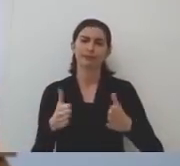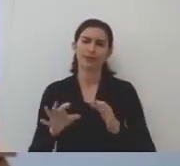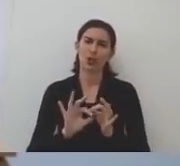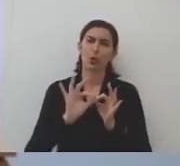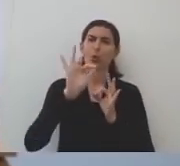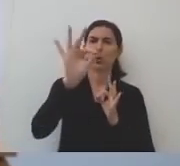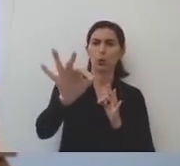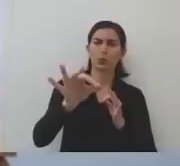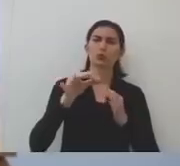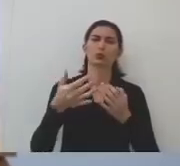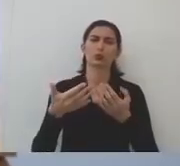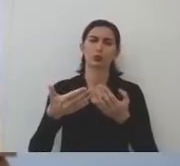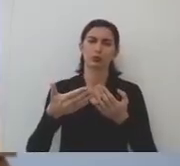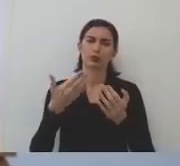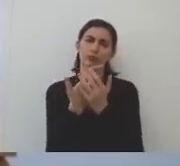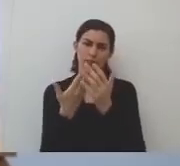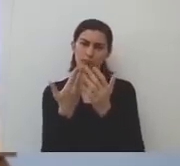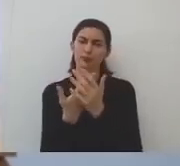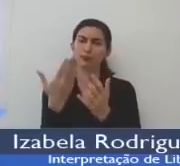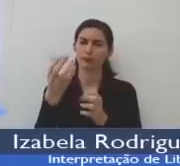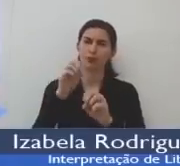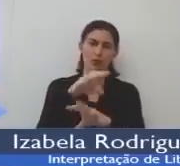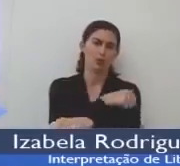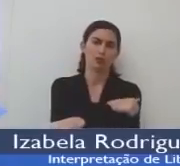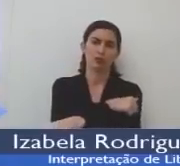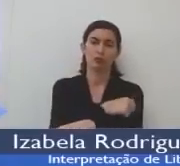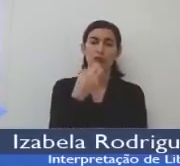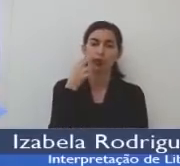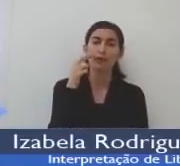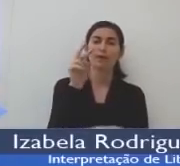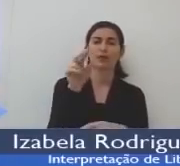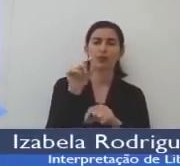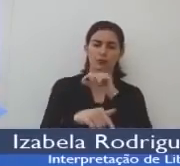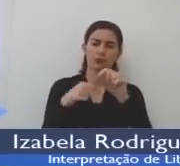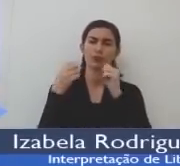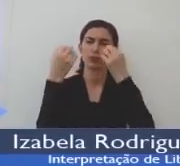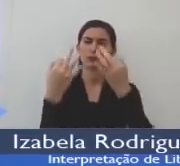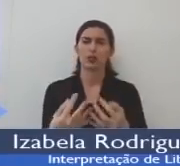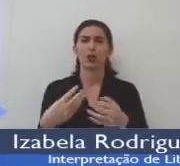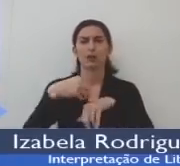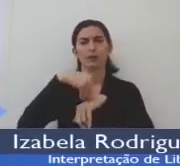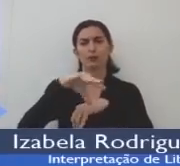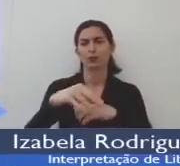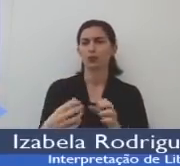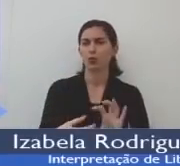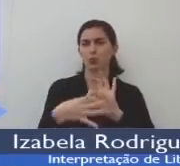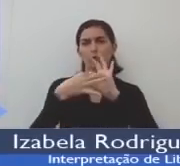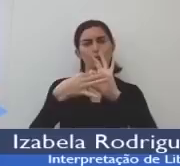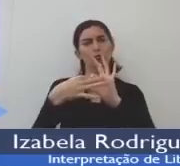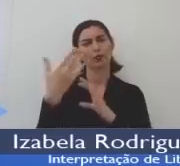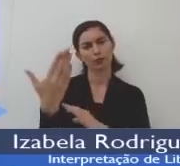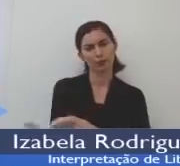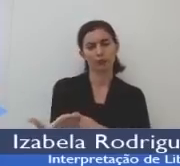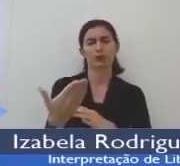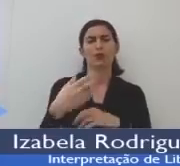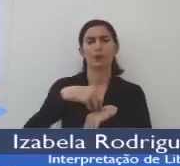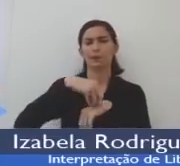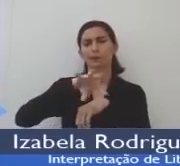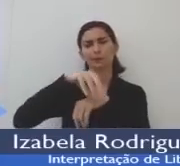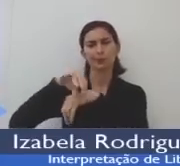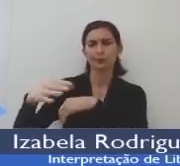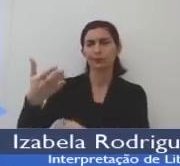do estudante, não é isso? Então, ele visa trabalhar essa aproximação com o estudante, trazendo